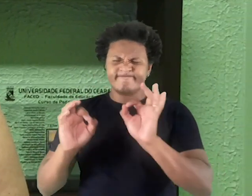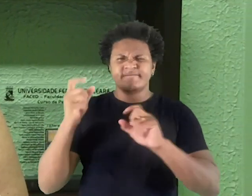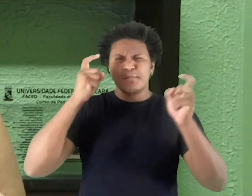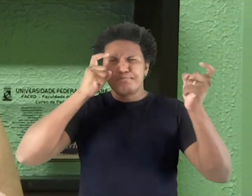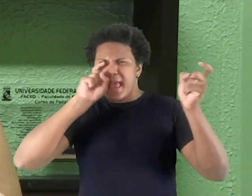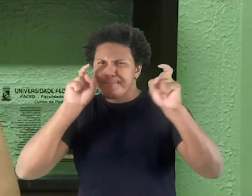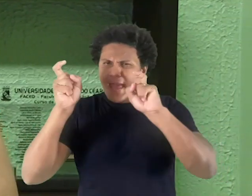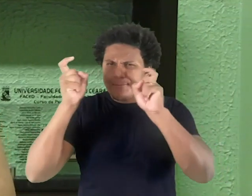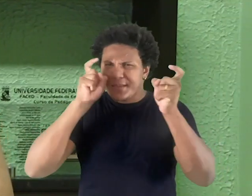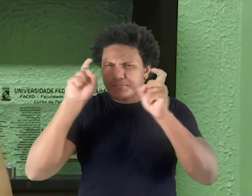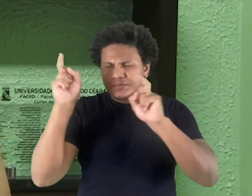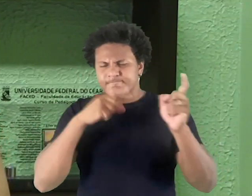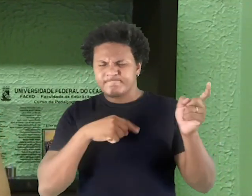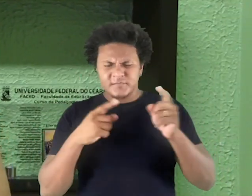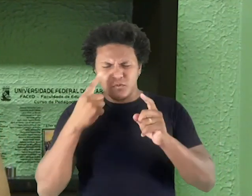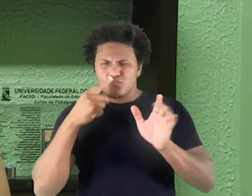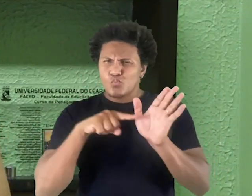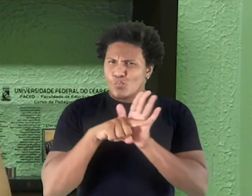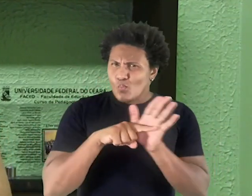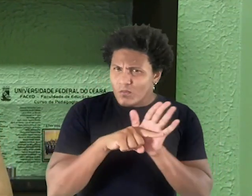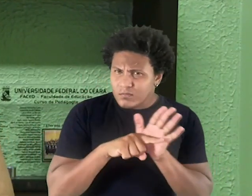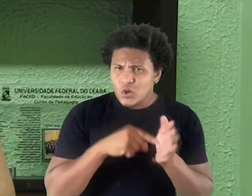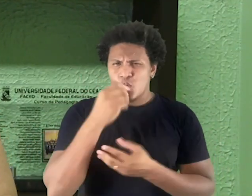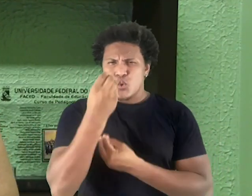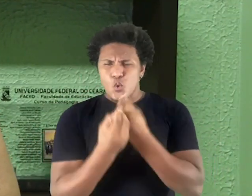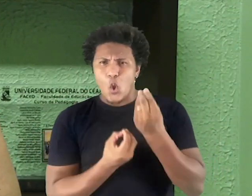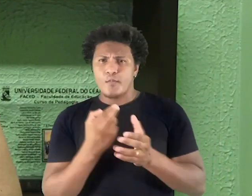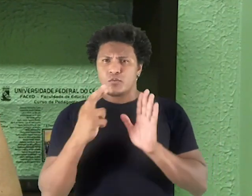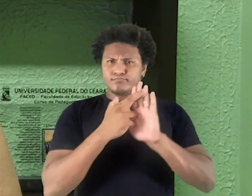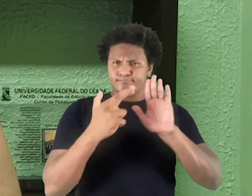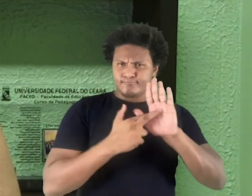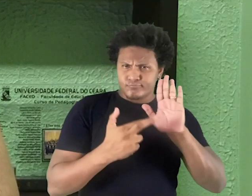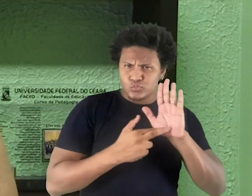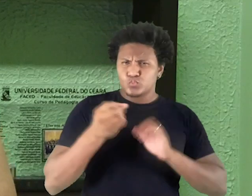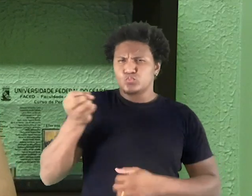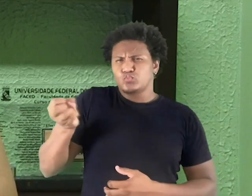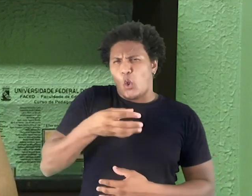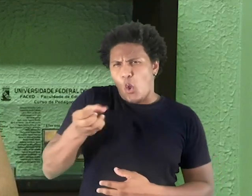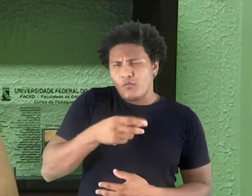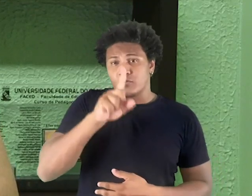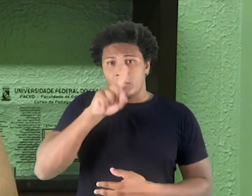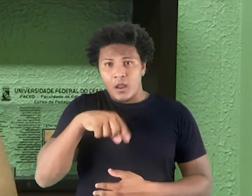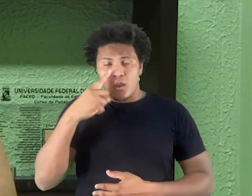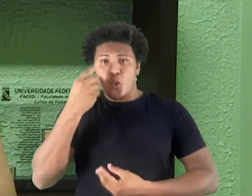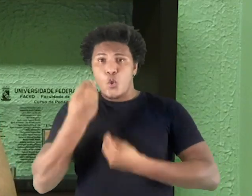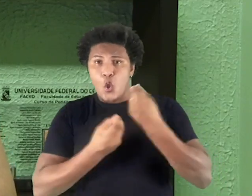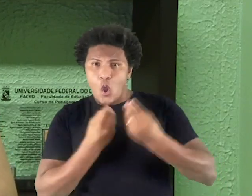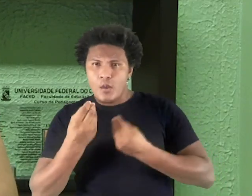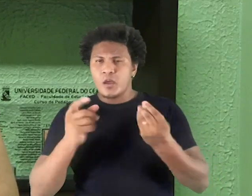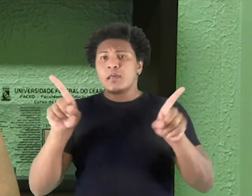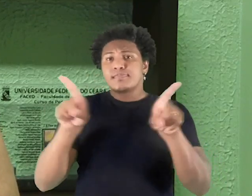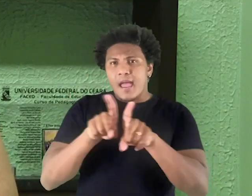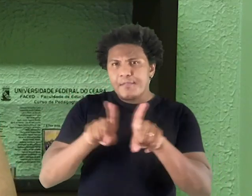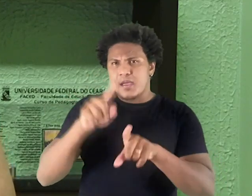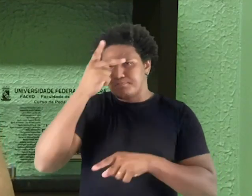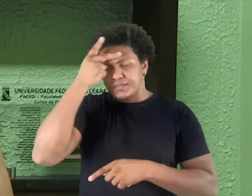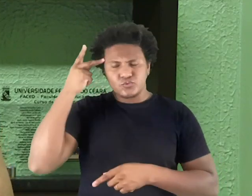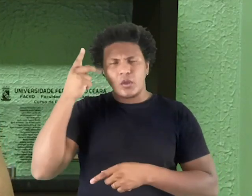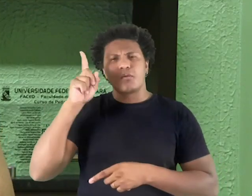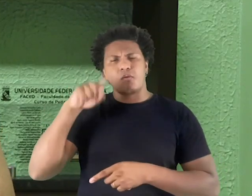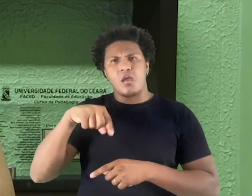muito critério, estudando o contexto da pandemia, estudando as novas regras que foram estabelecidas,